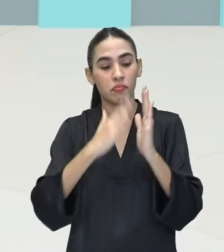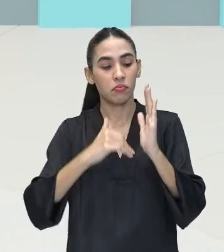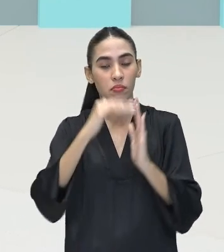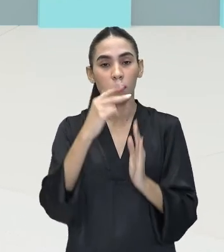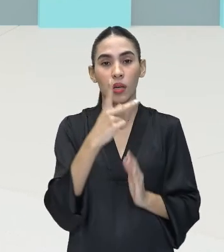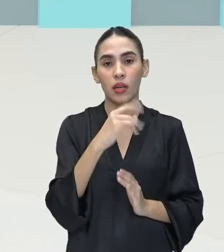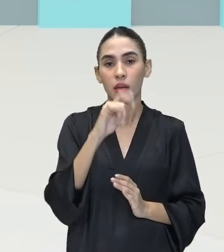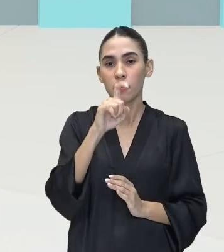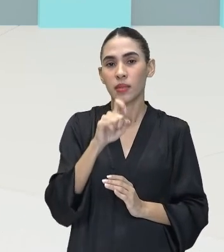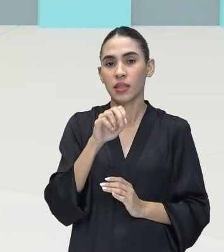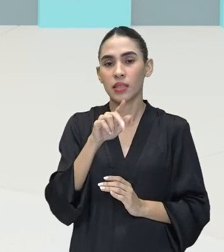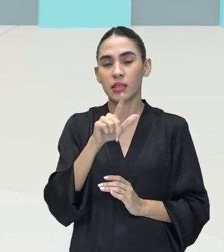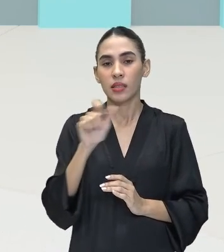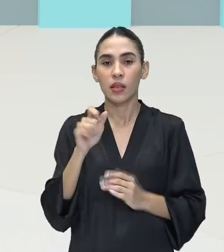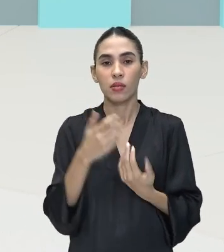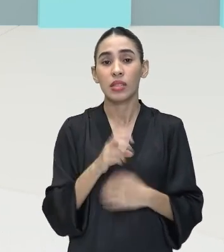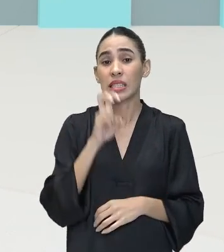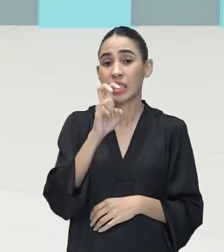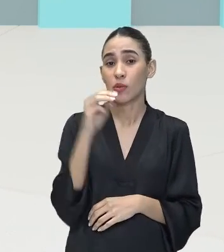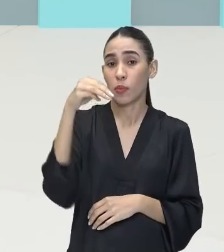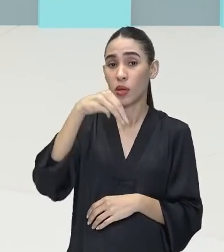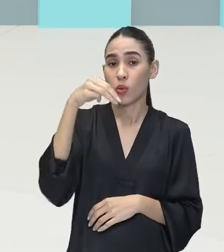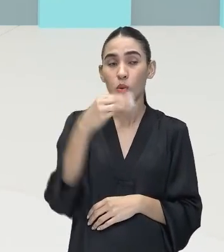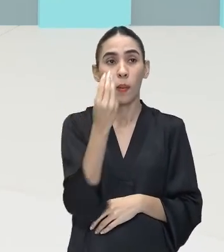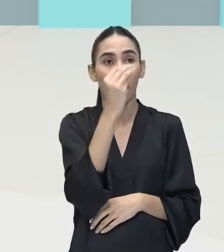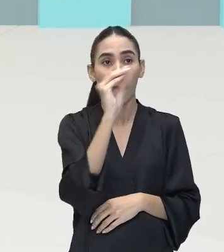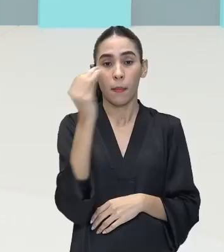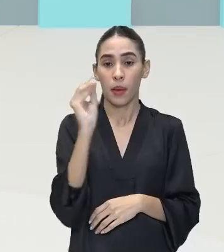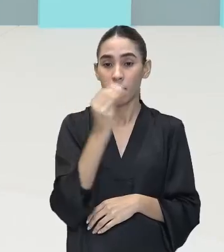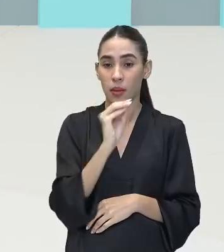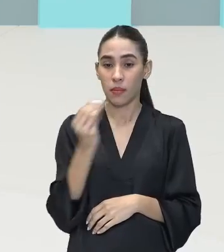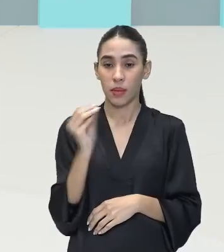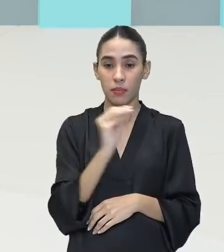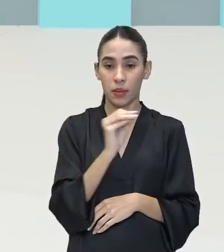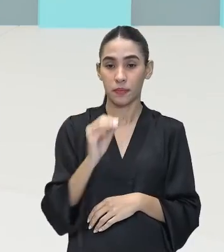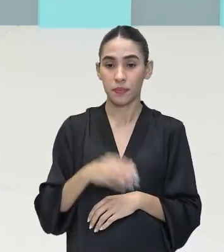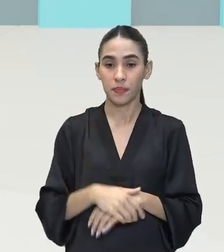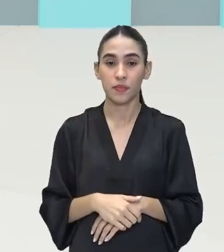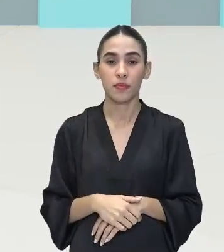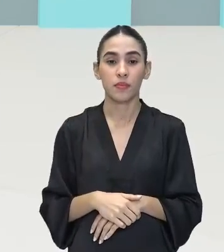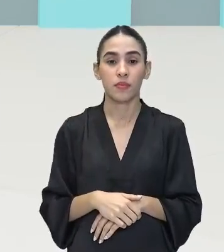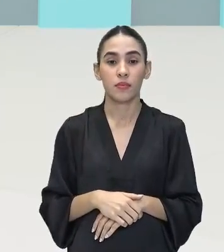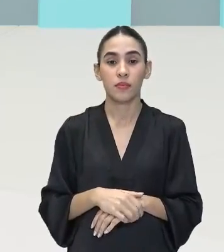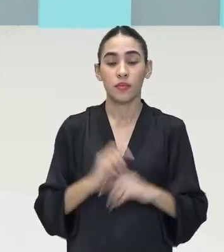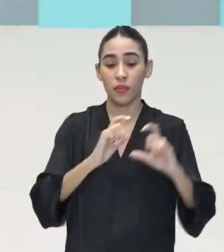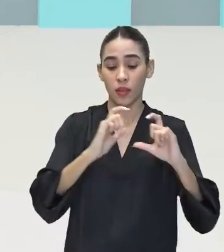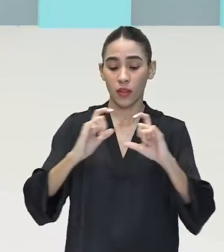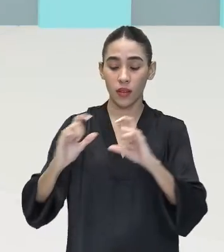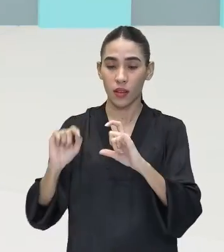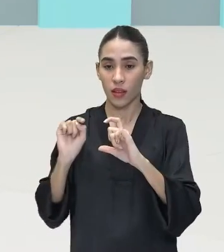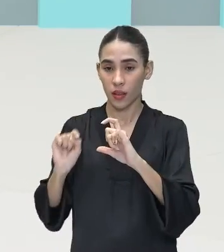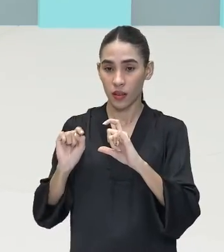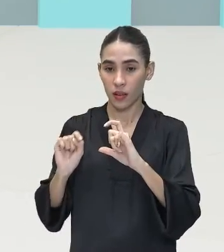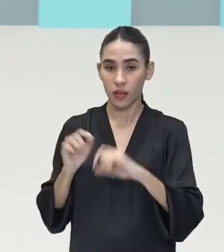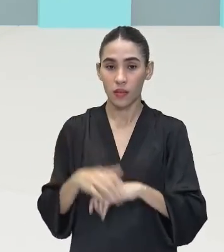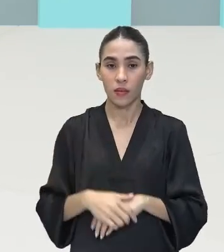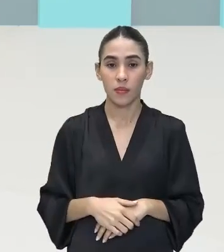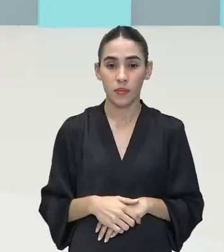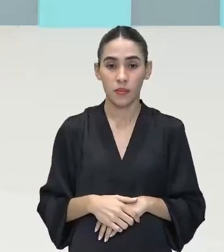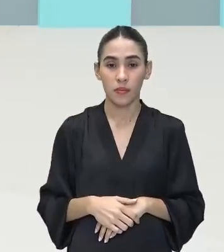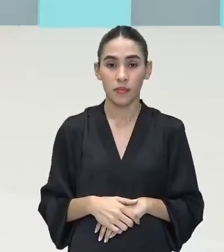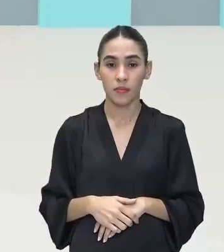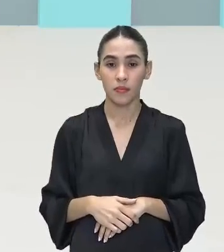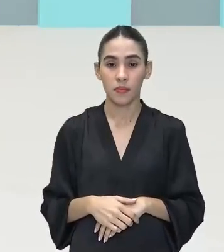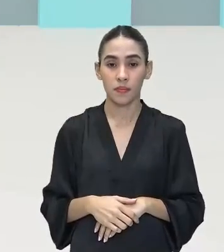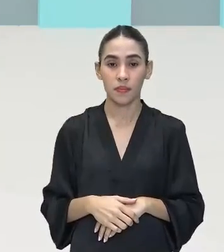a cada 5 minutos. Então, no canto inferior dessa